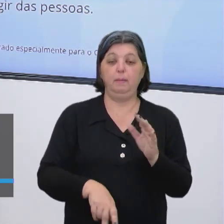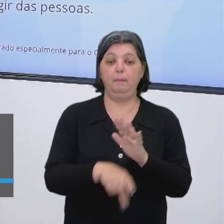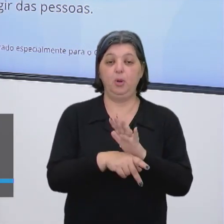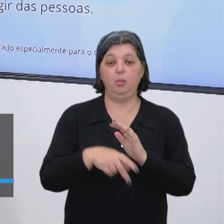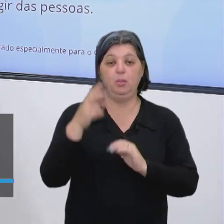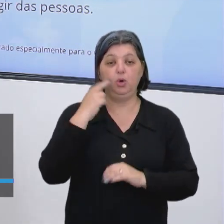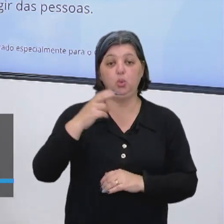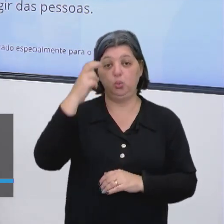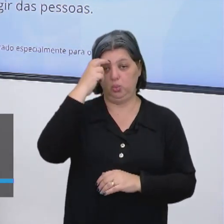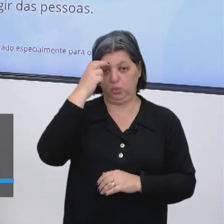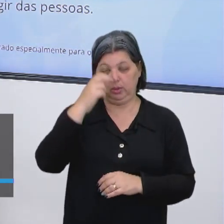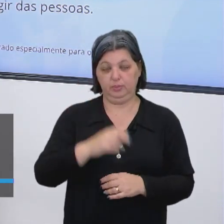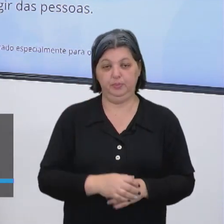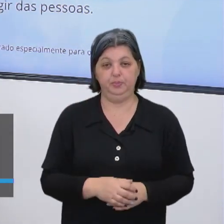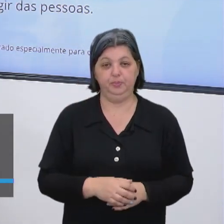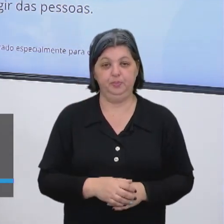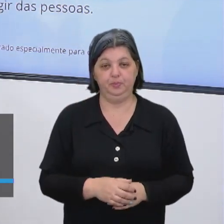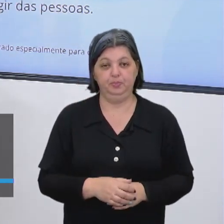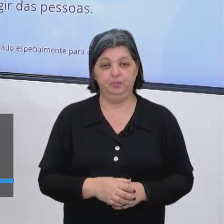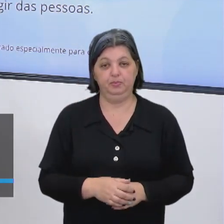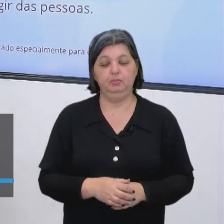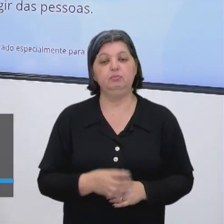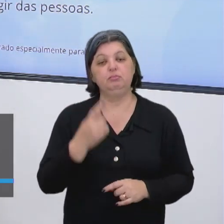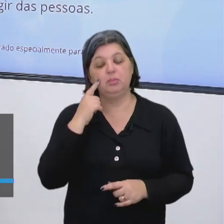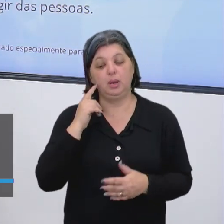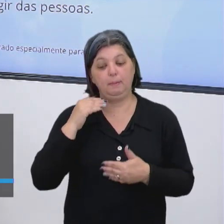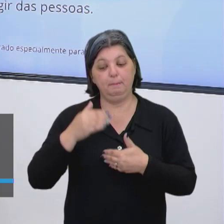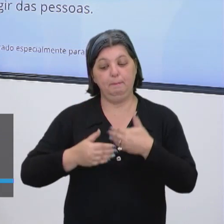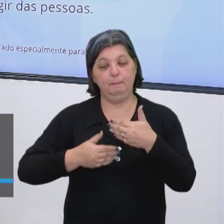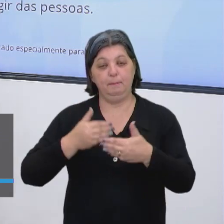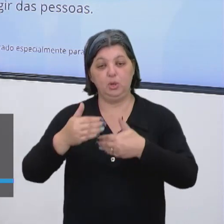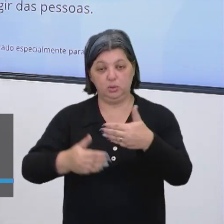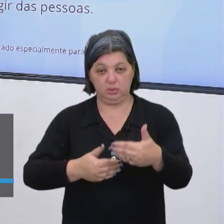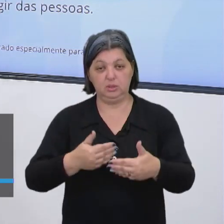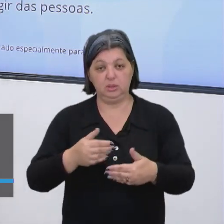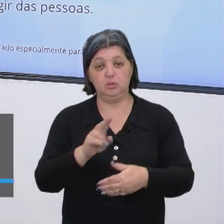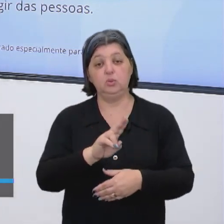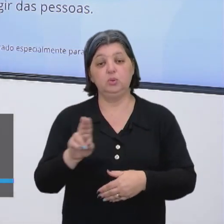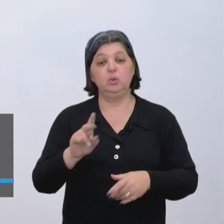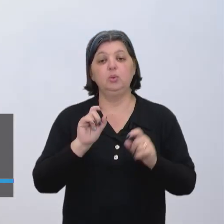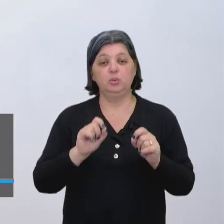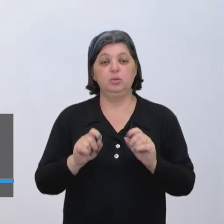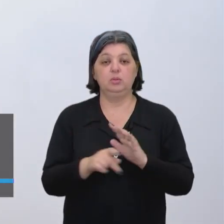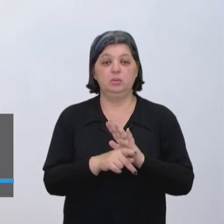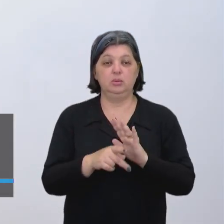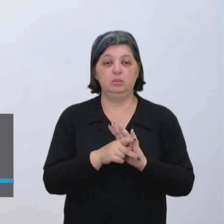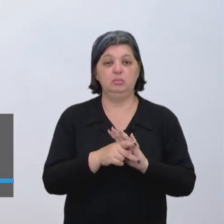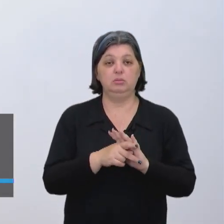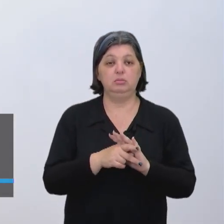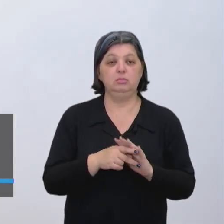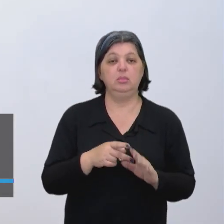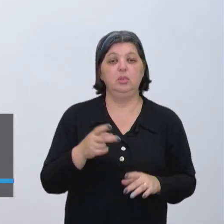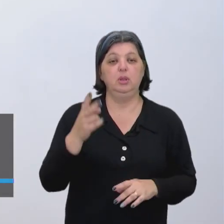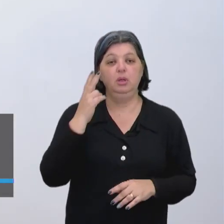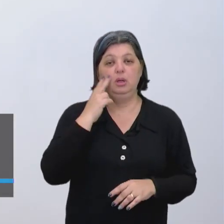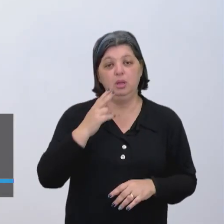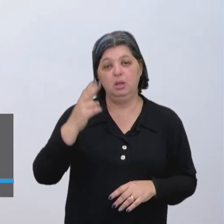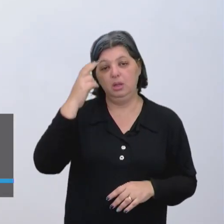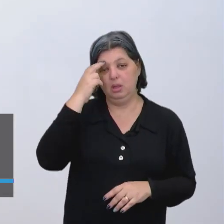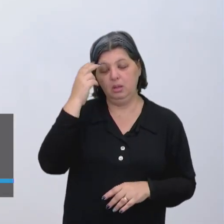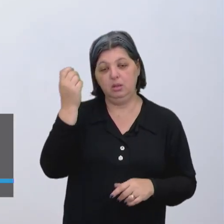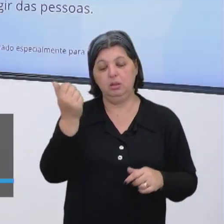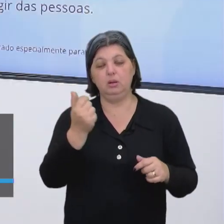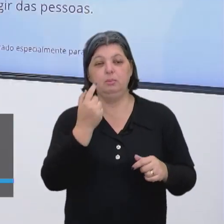gente, na verdade, vai passar por um processo que a gente chama de aculturação e